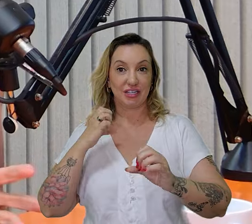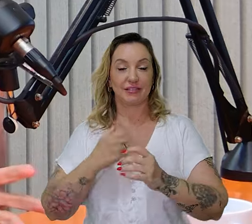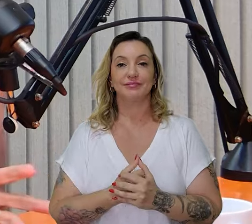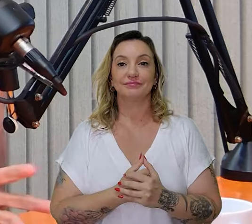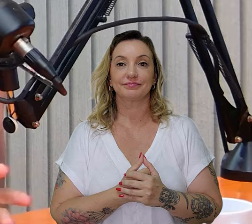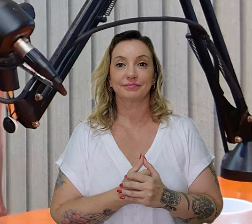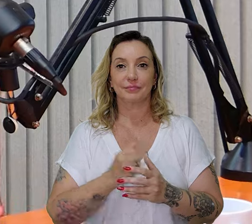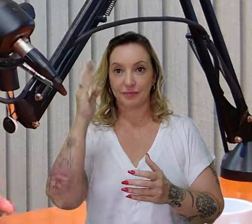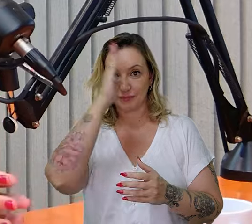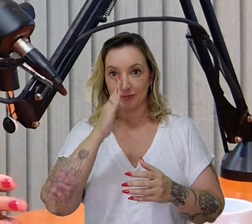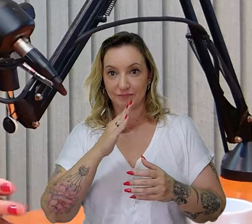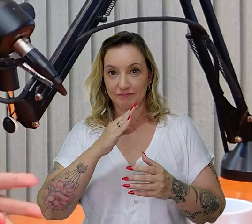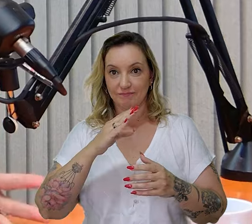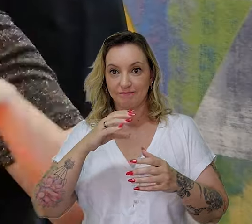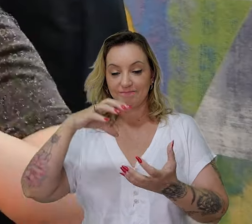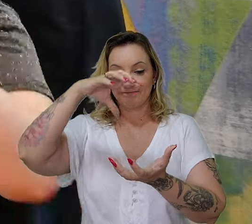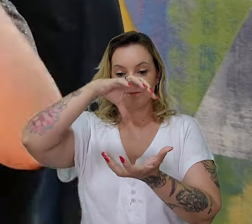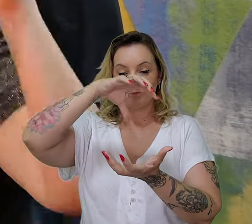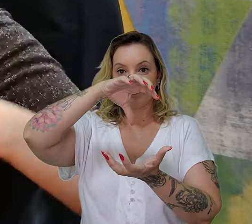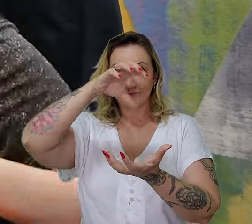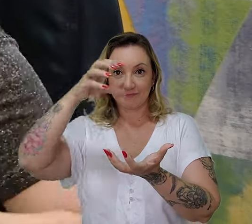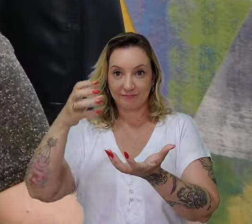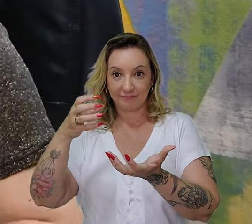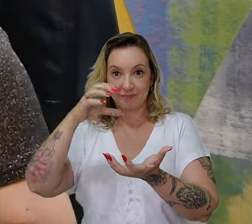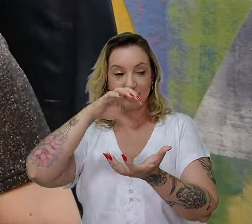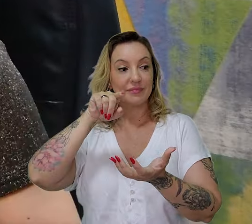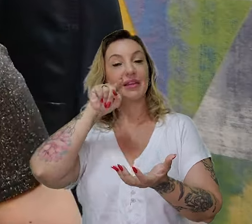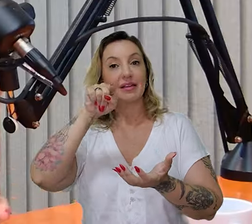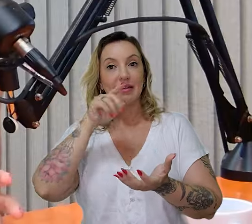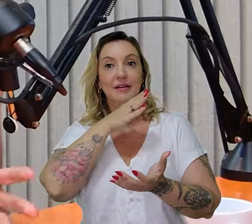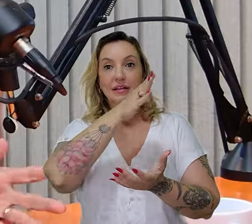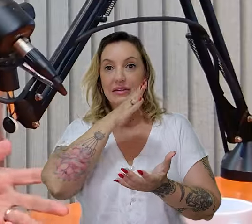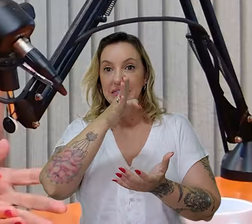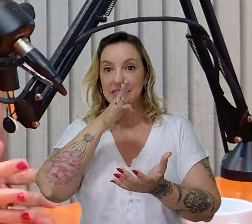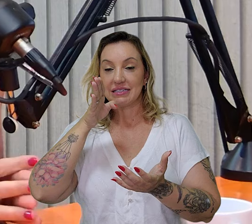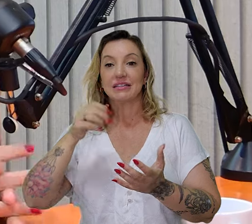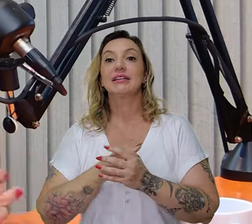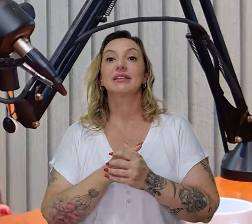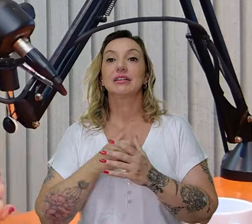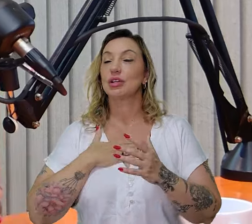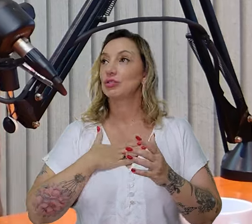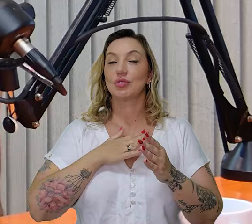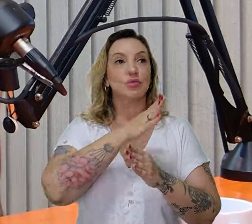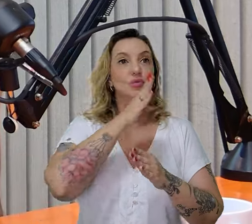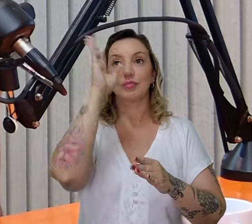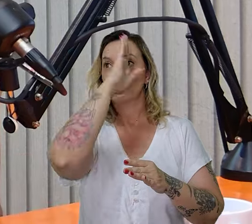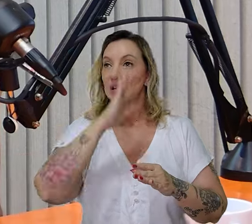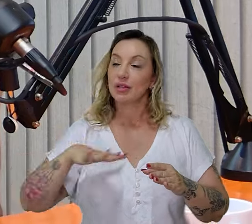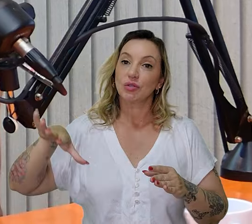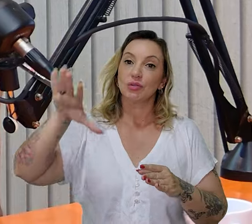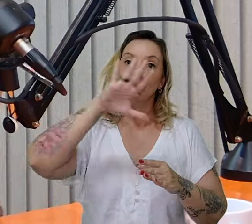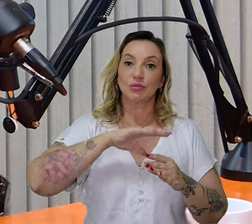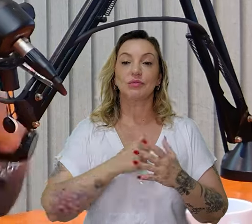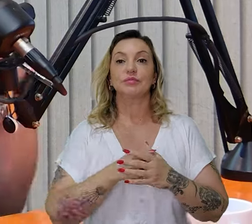continente né Eu e a gente e você vai por eu vou pro Brasil inteiro né semana passada às vezes